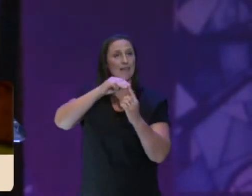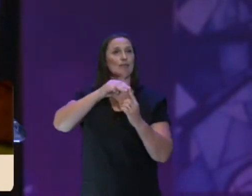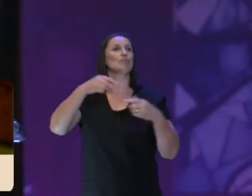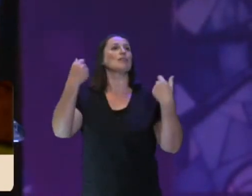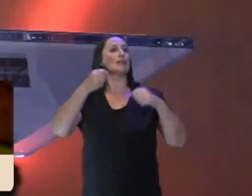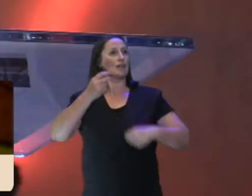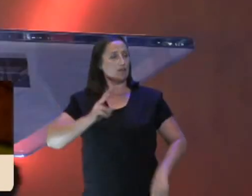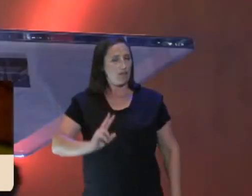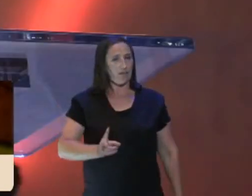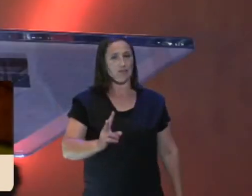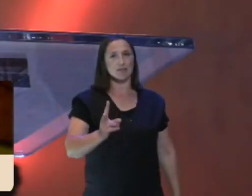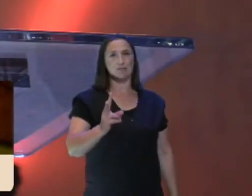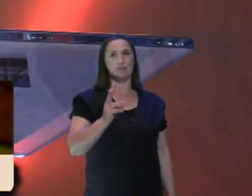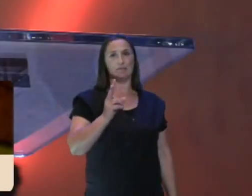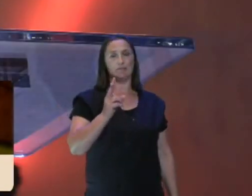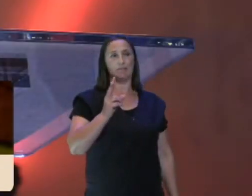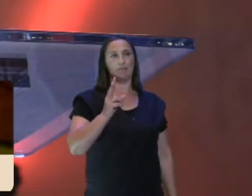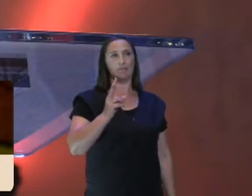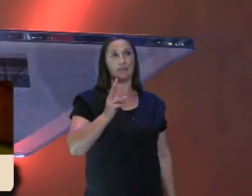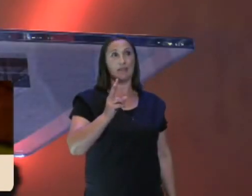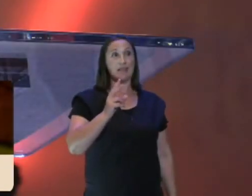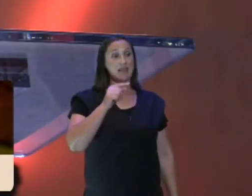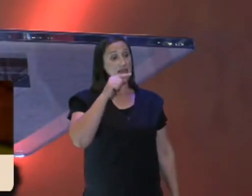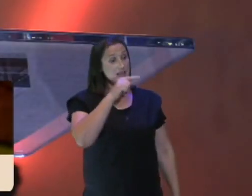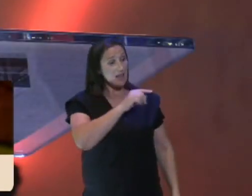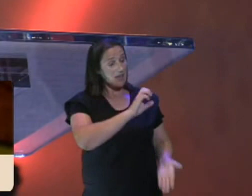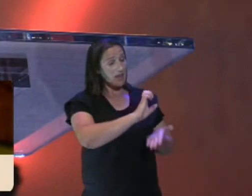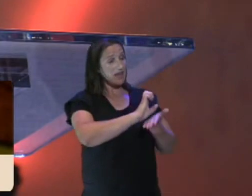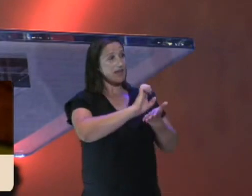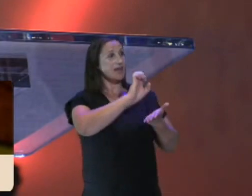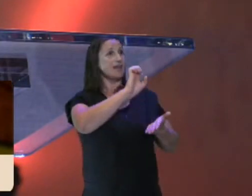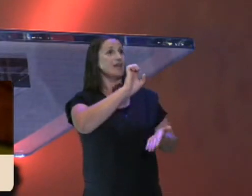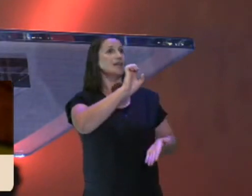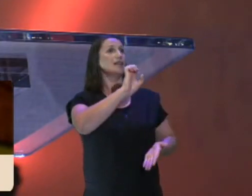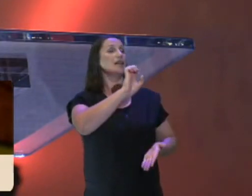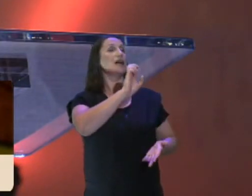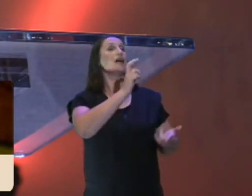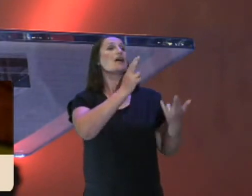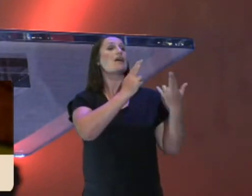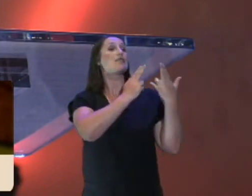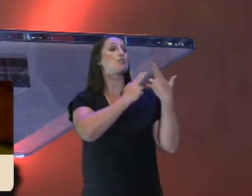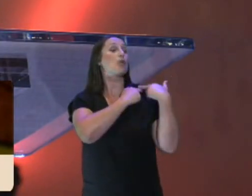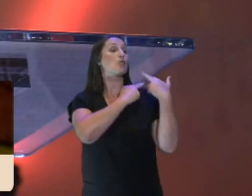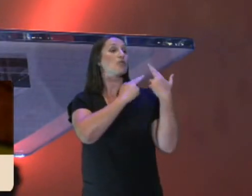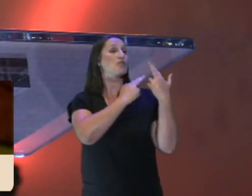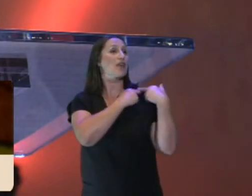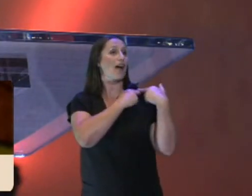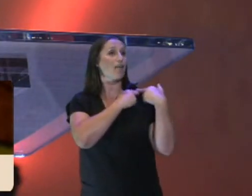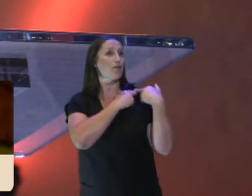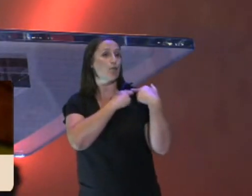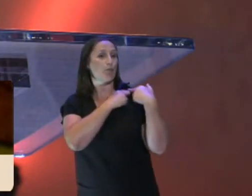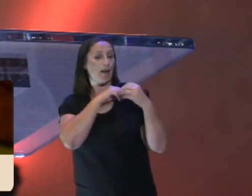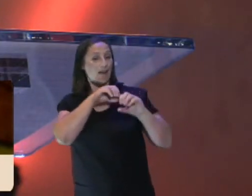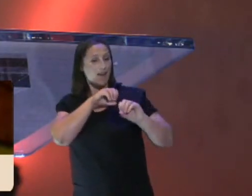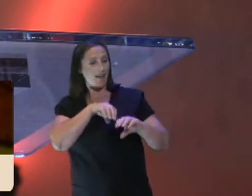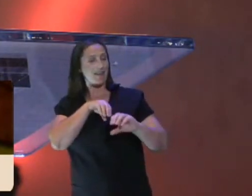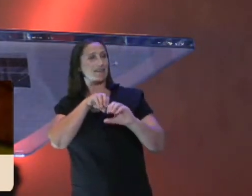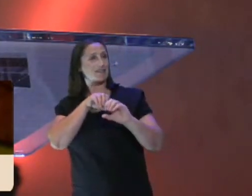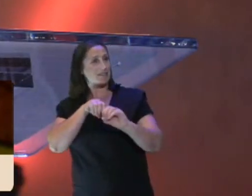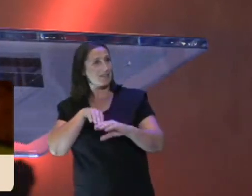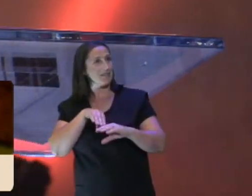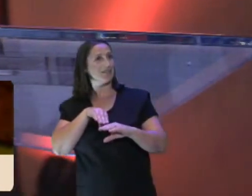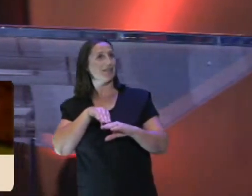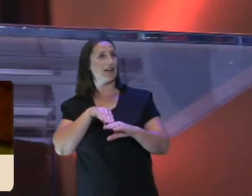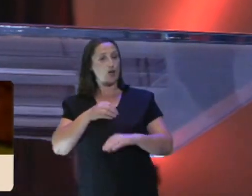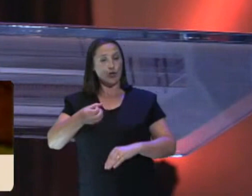continuar, e que ele era o responsável para discipular o novo pastor daquele povo. E é